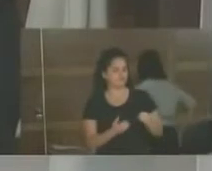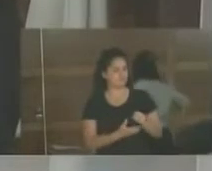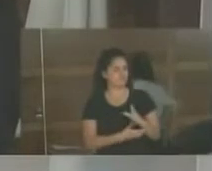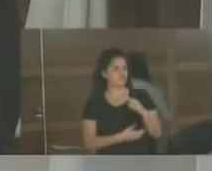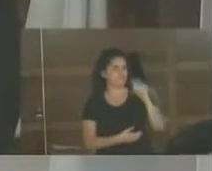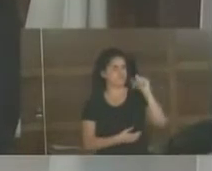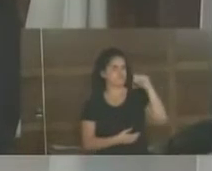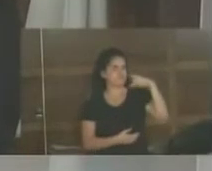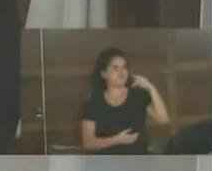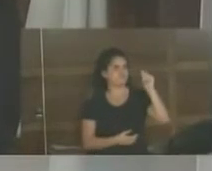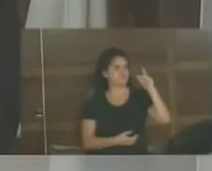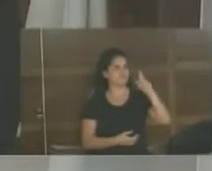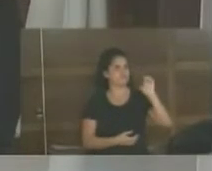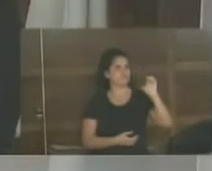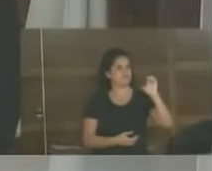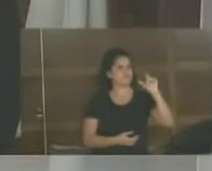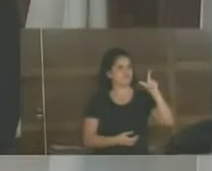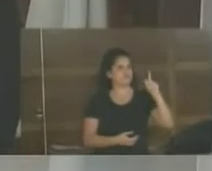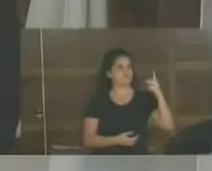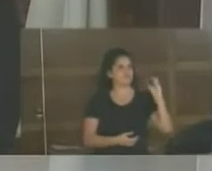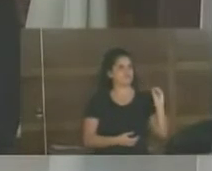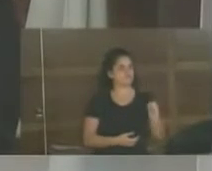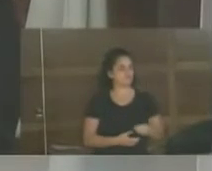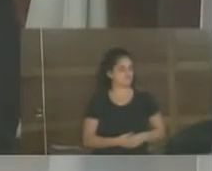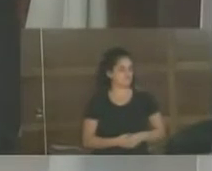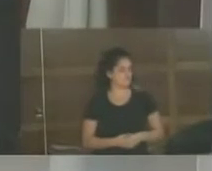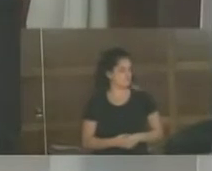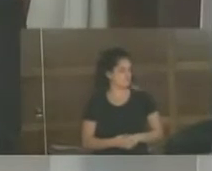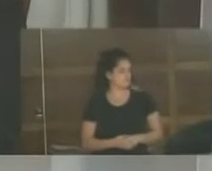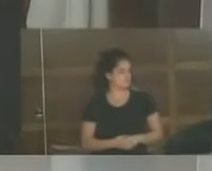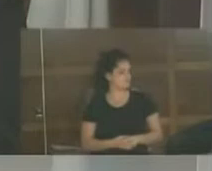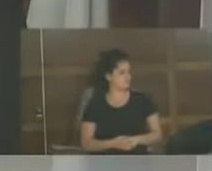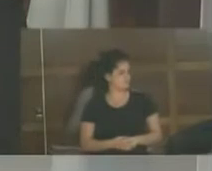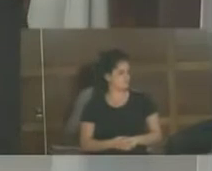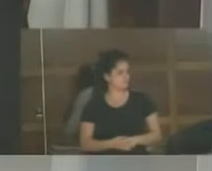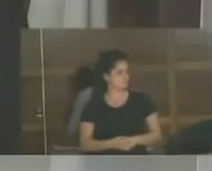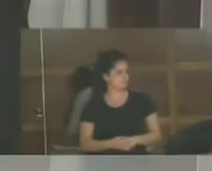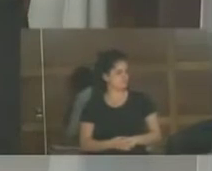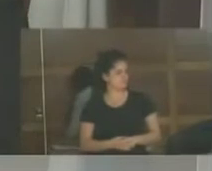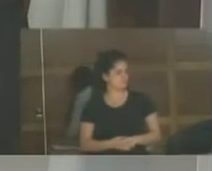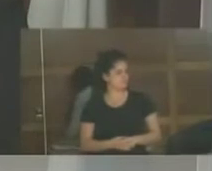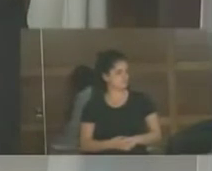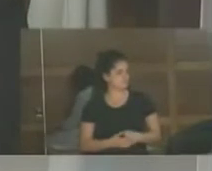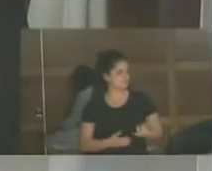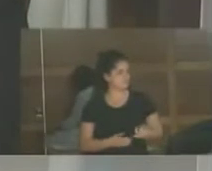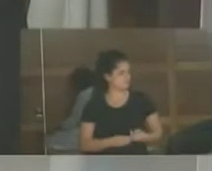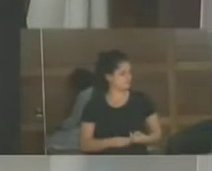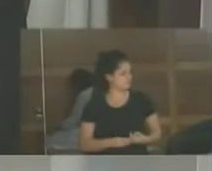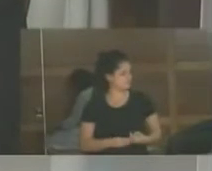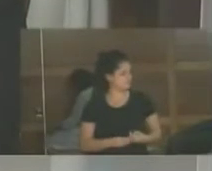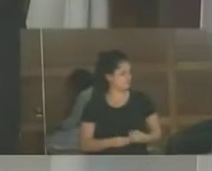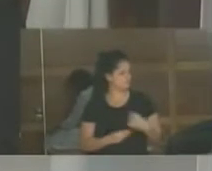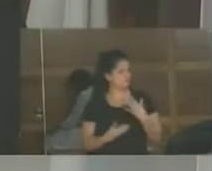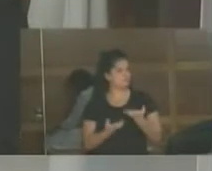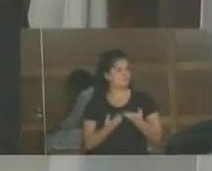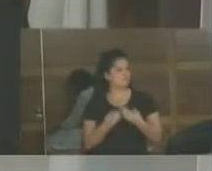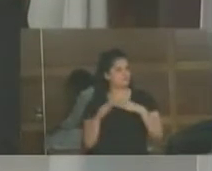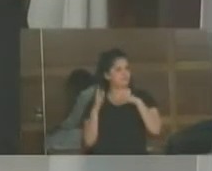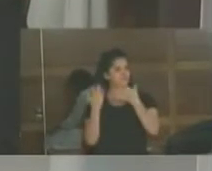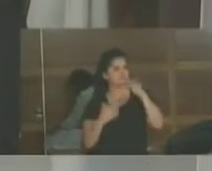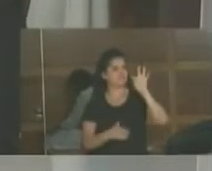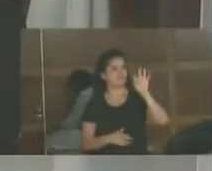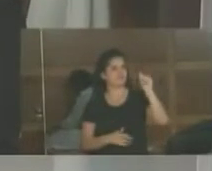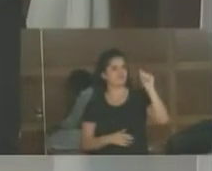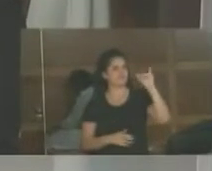mais moderno e mais eficaz para o HGJ. Aproveitar o ensejo para parabenizar o Faria, que é uma